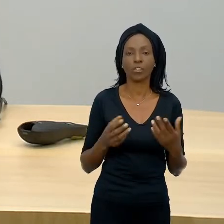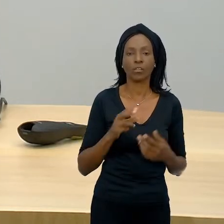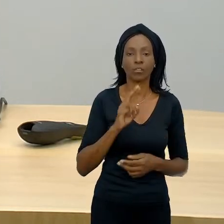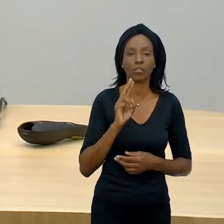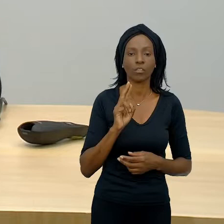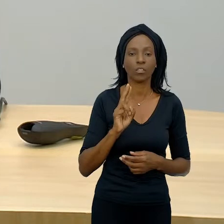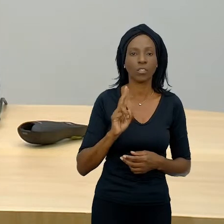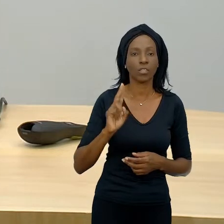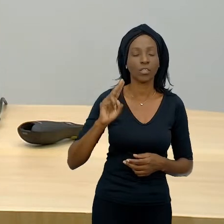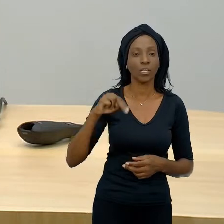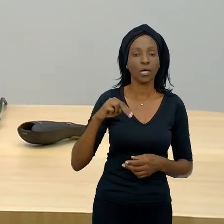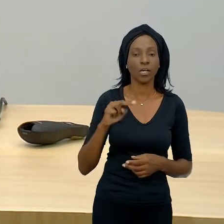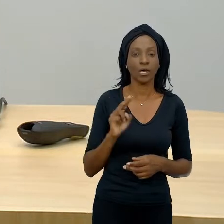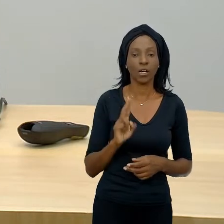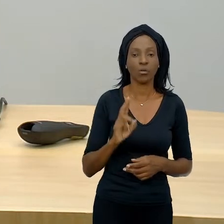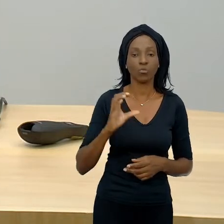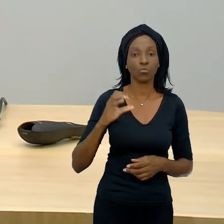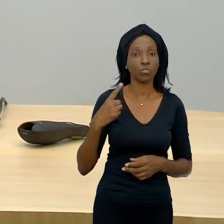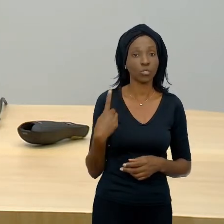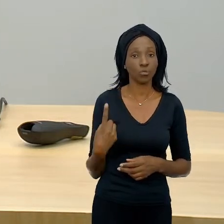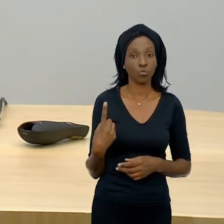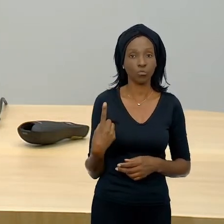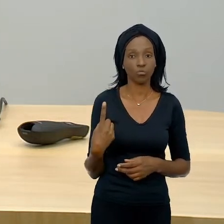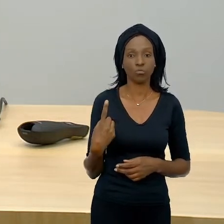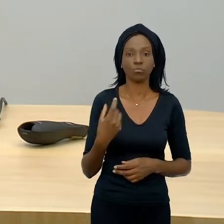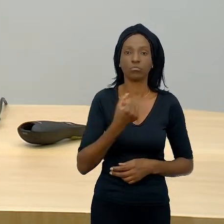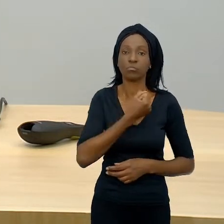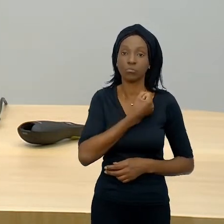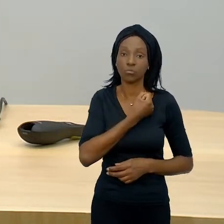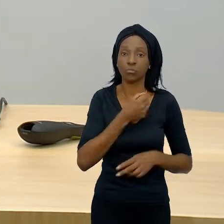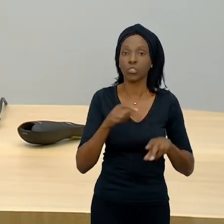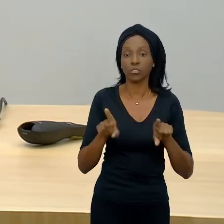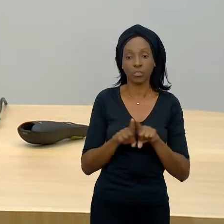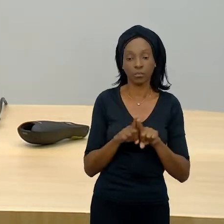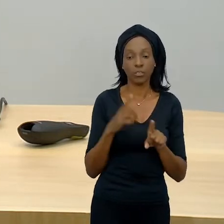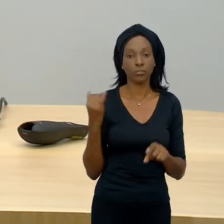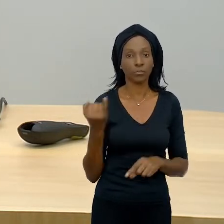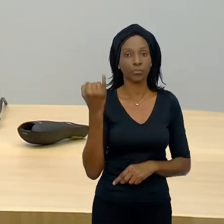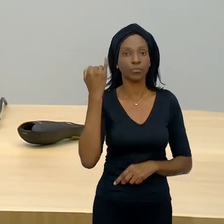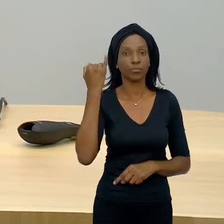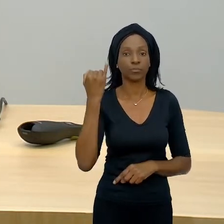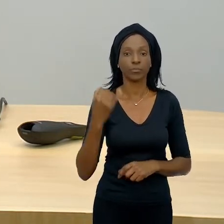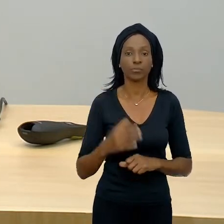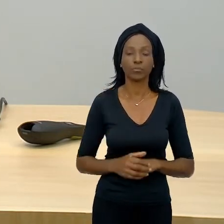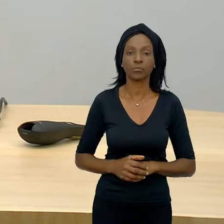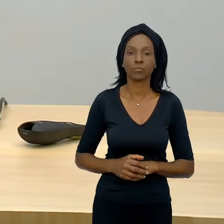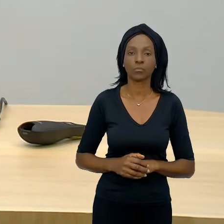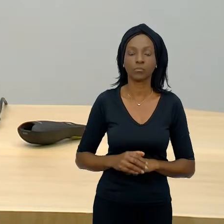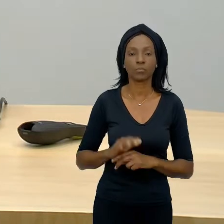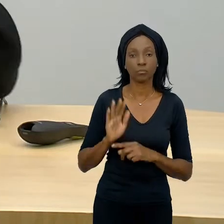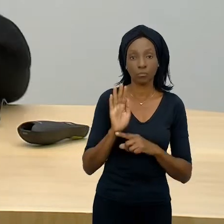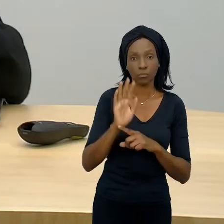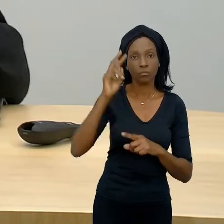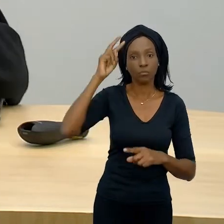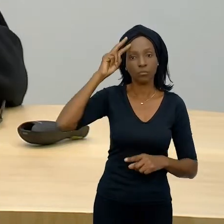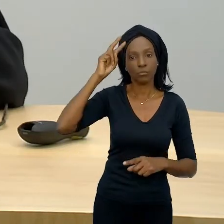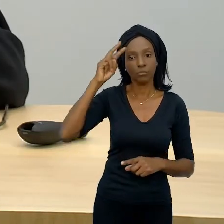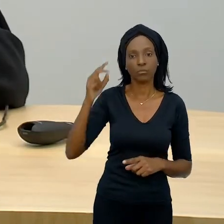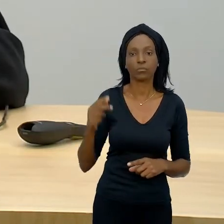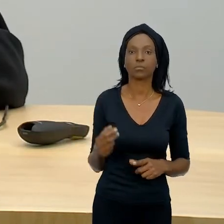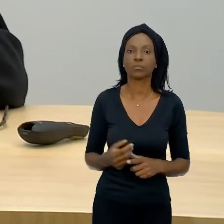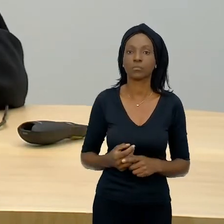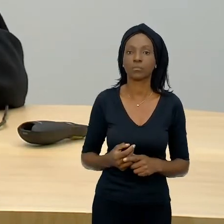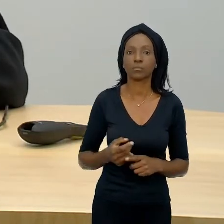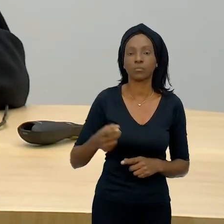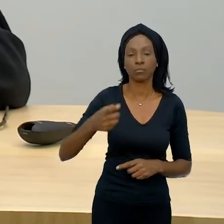curricular 1, que se chama Números Também Importam. Só para lembrar vocês, então, sobre a